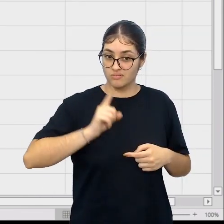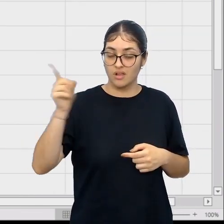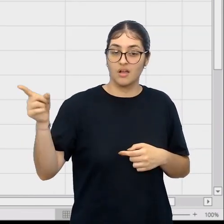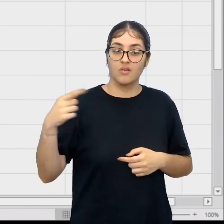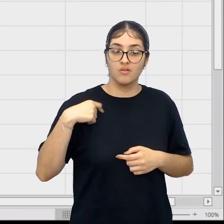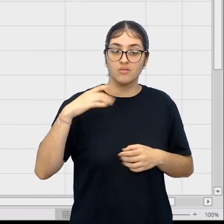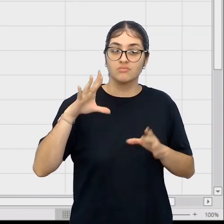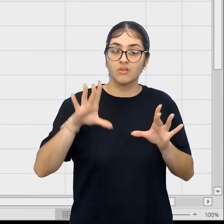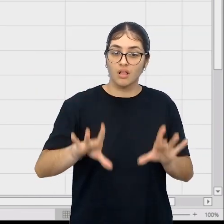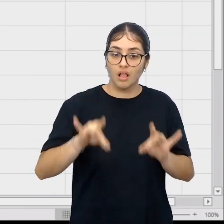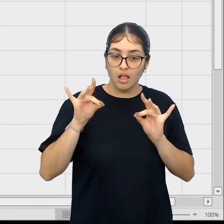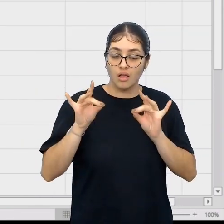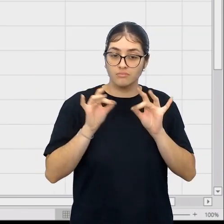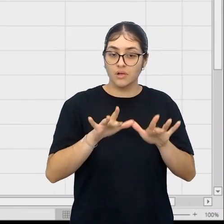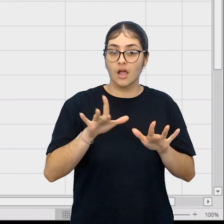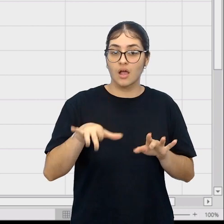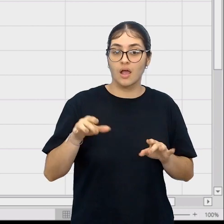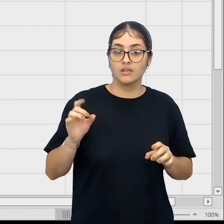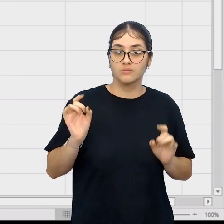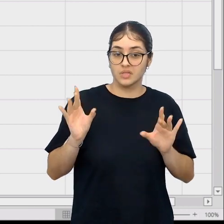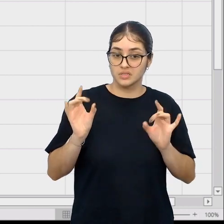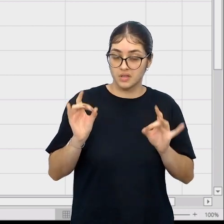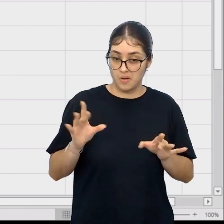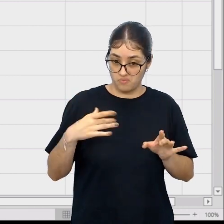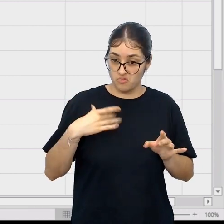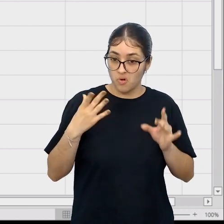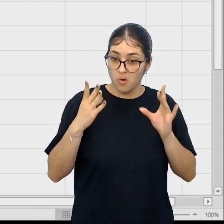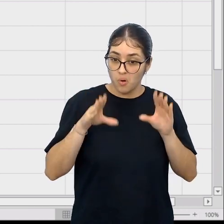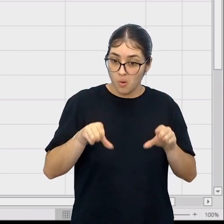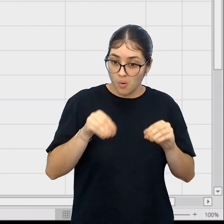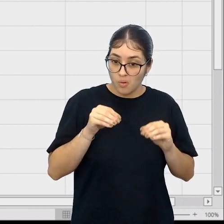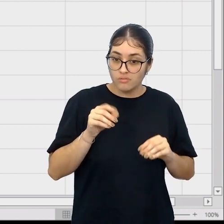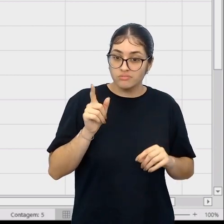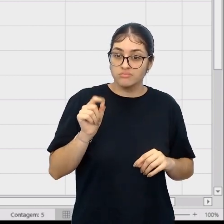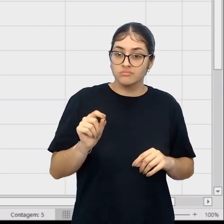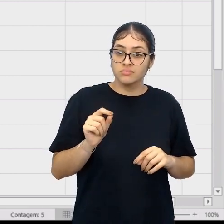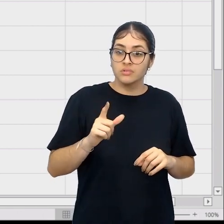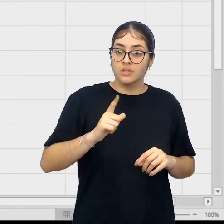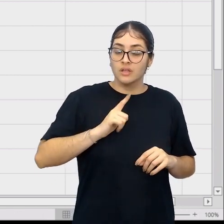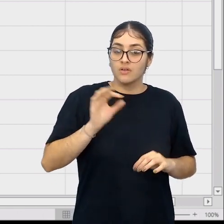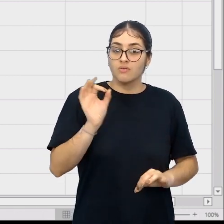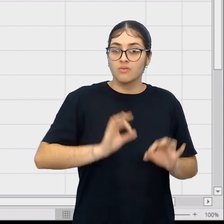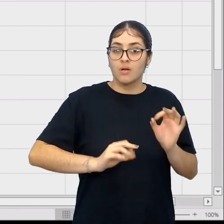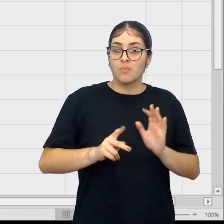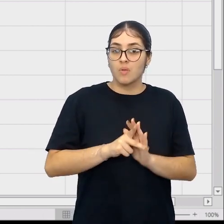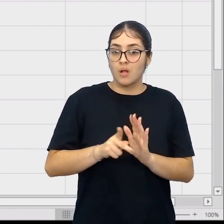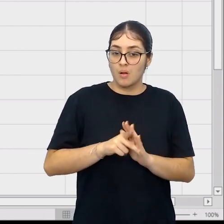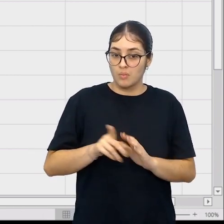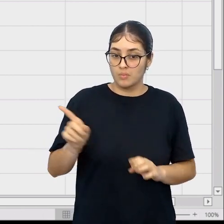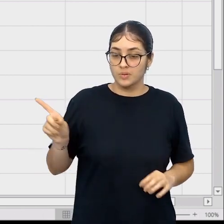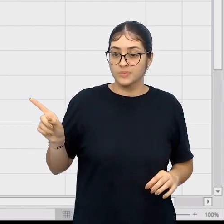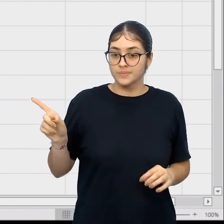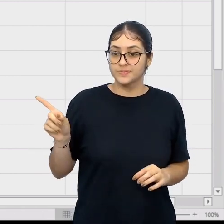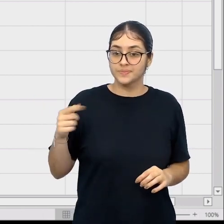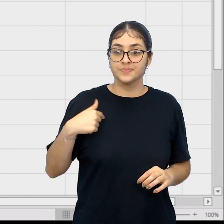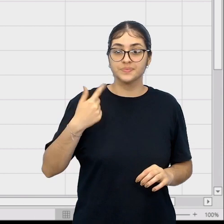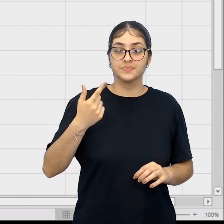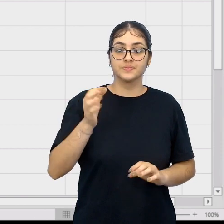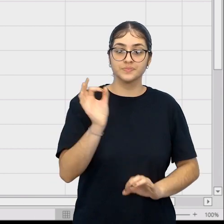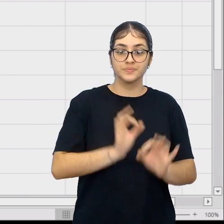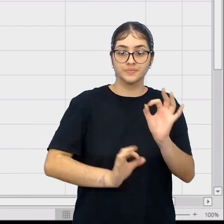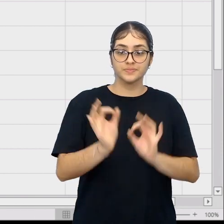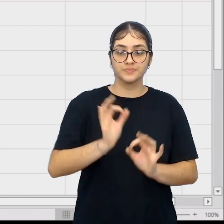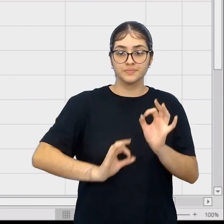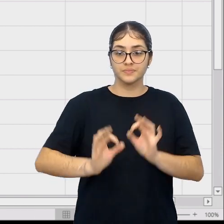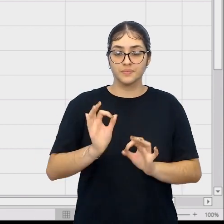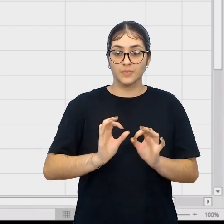em colar especial. Tá vendo colar especial? Sim. Se eu vou em colar especial, tem um que fala de fórmulas, ó. Colar especial. Vou vir aqui e vou pôr